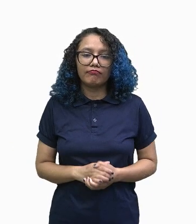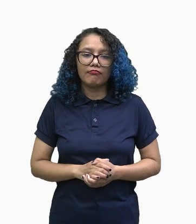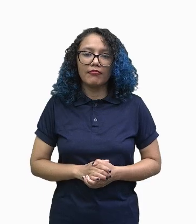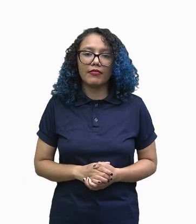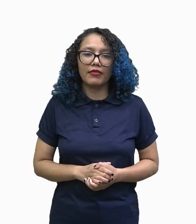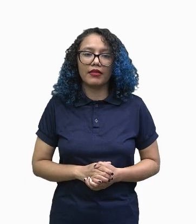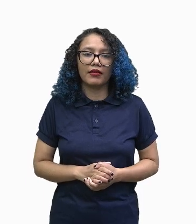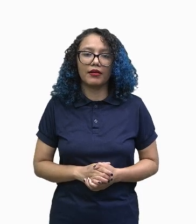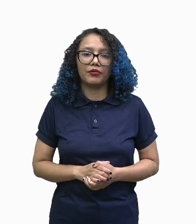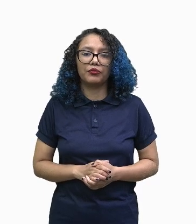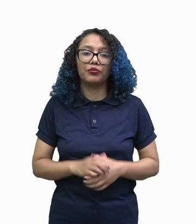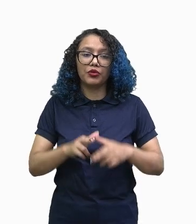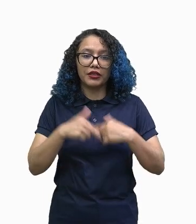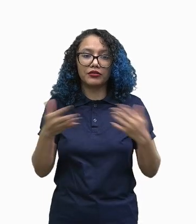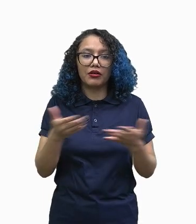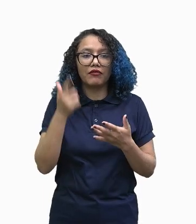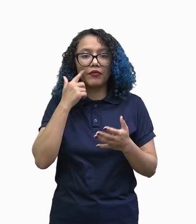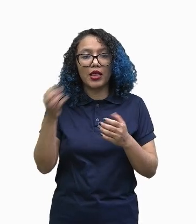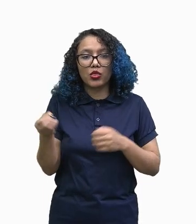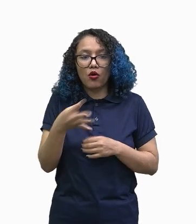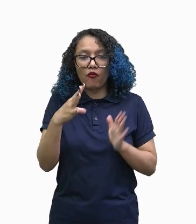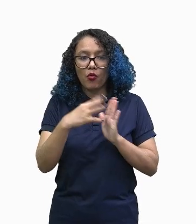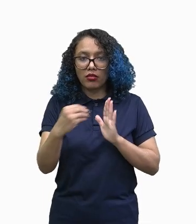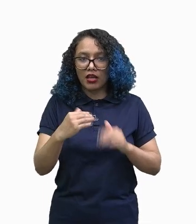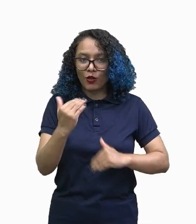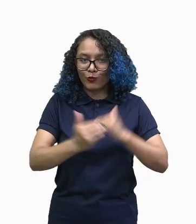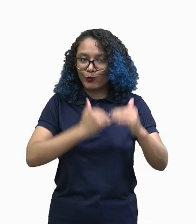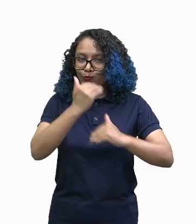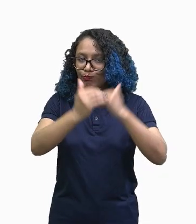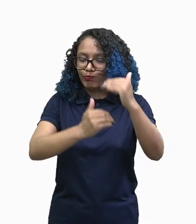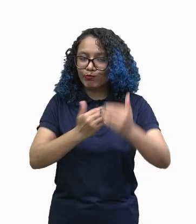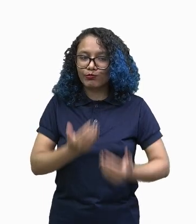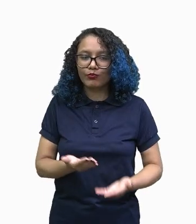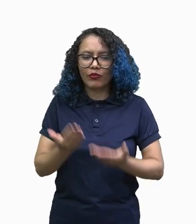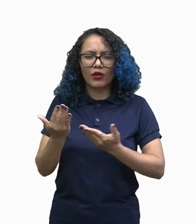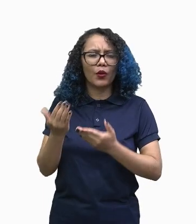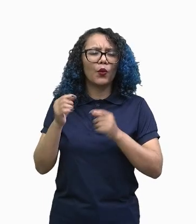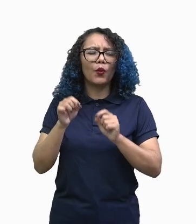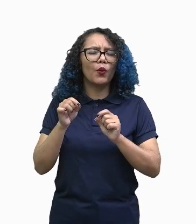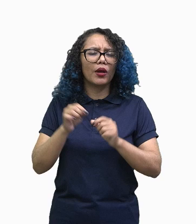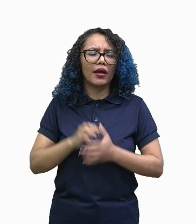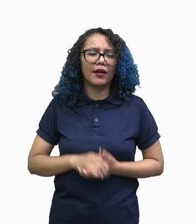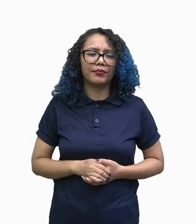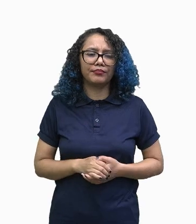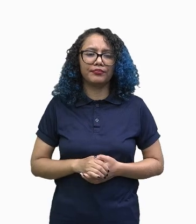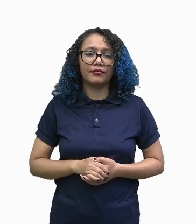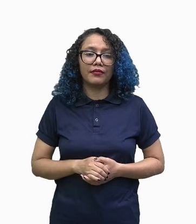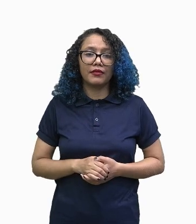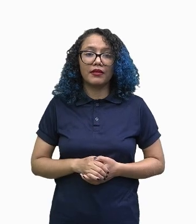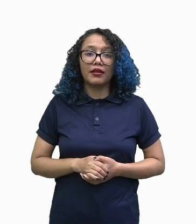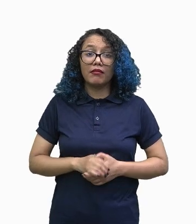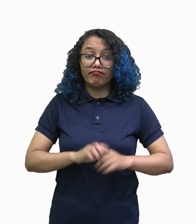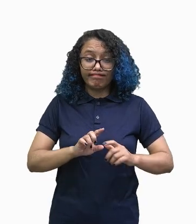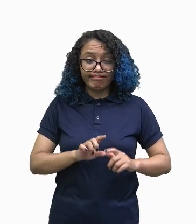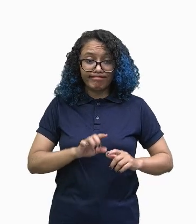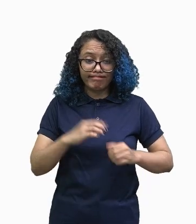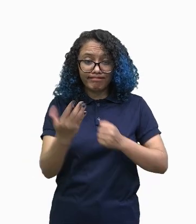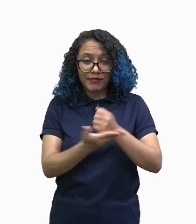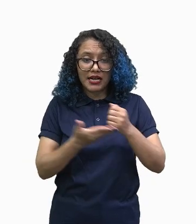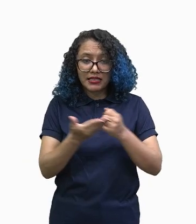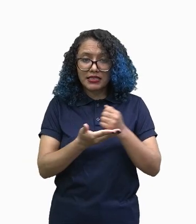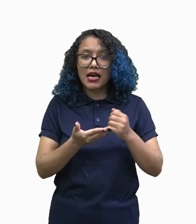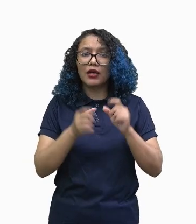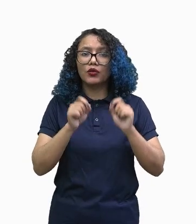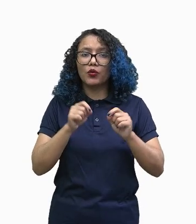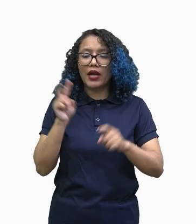falar agora, de novos modelos de desenvolvimento, aqueles que são realizados com base em manter a